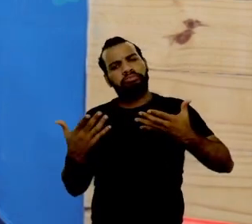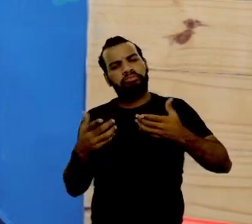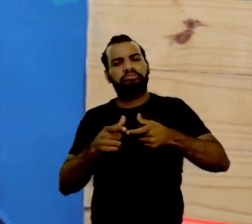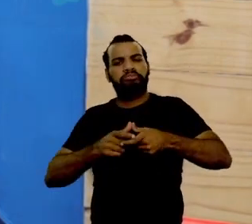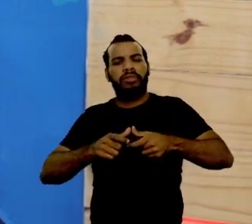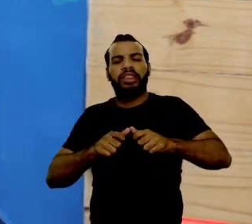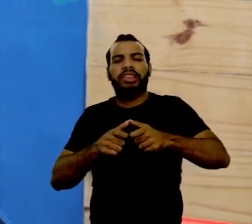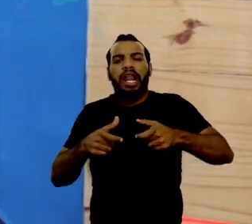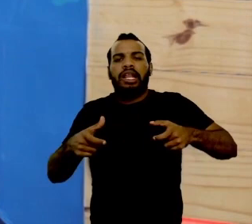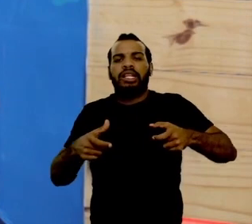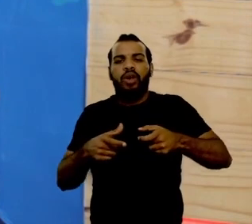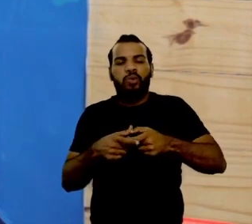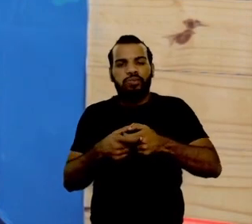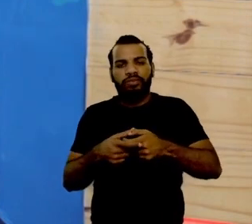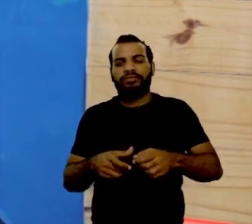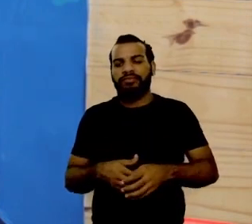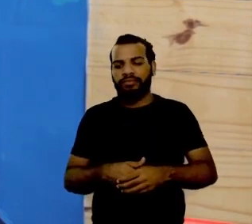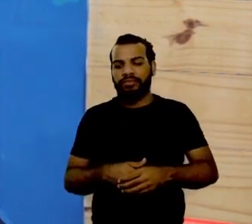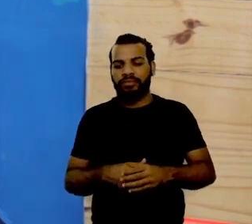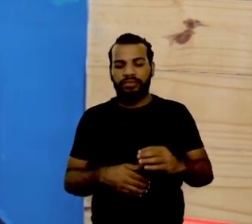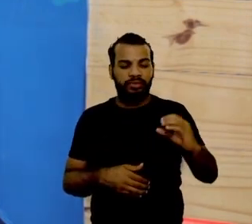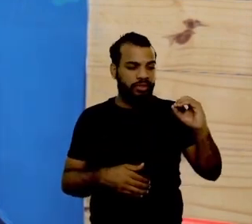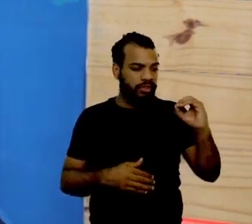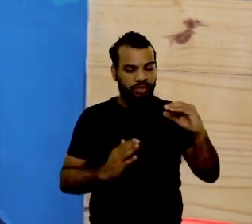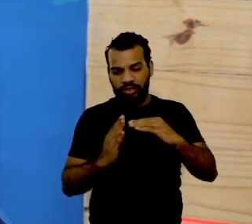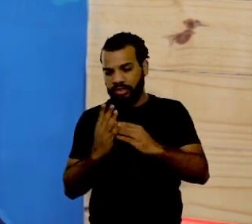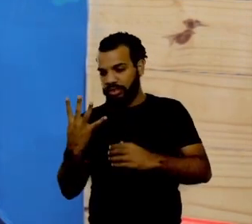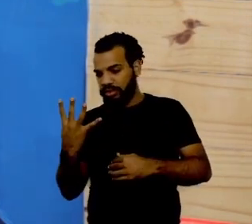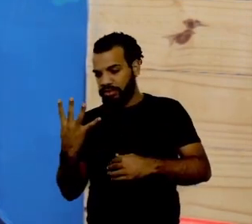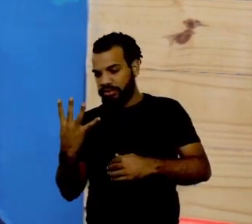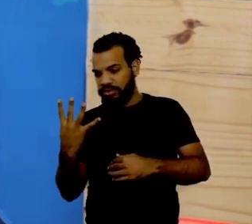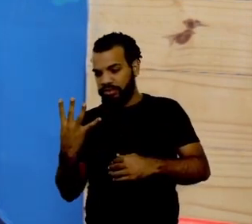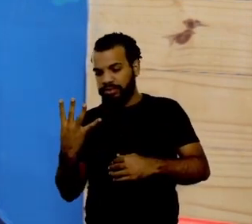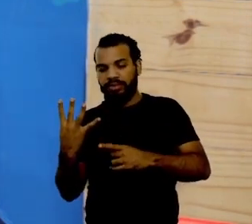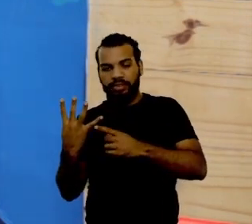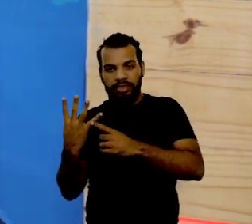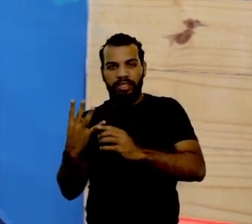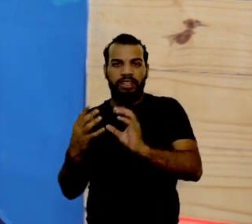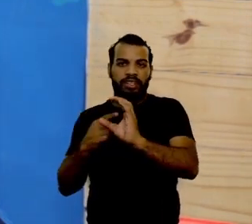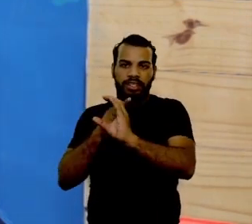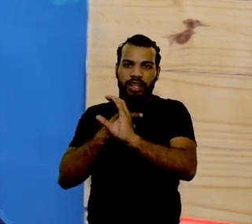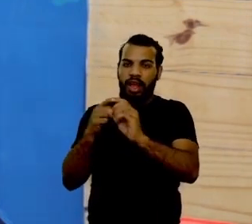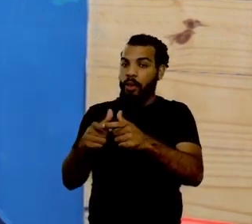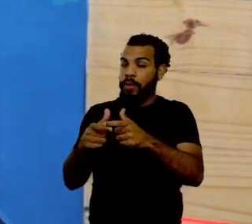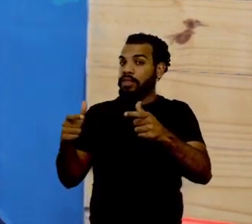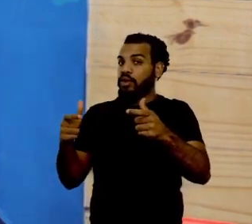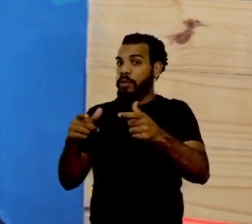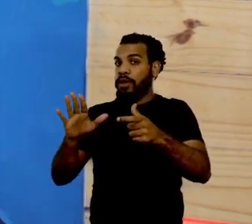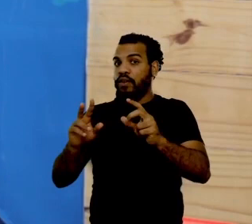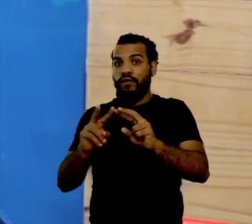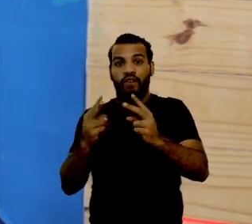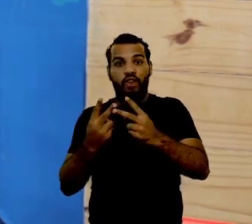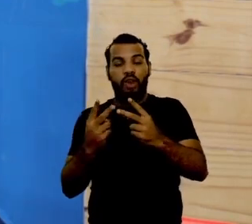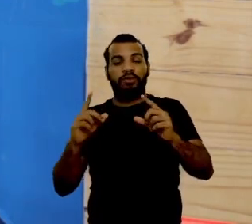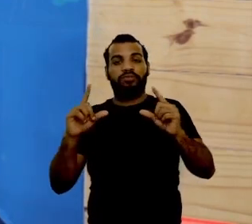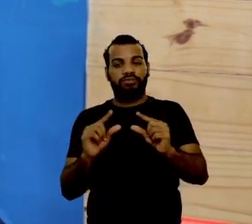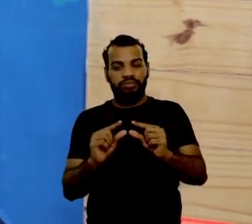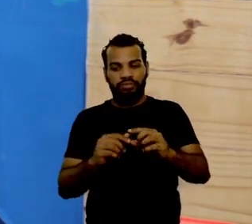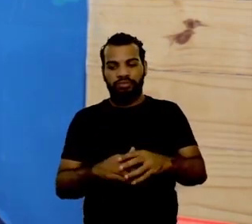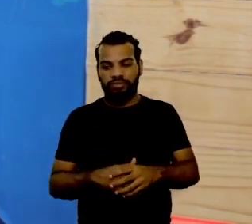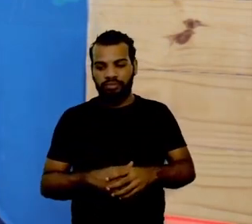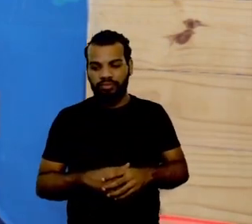é irregular. De 0 até 4, a temperatura aumentou, mas o volume reduz,